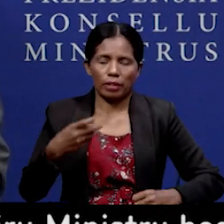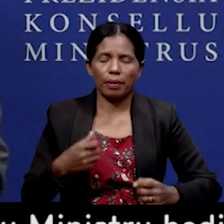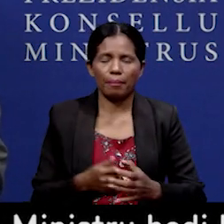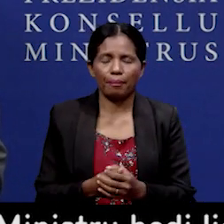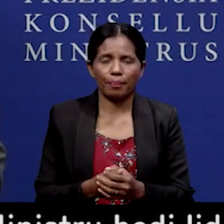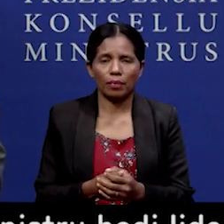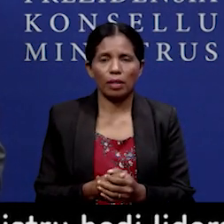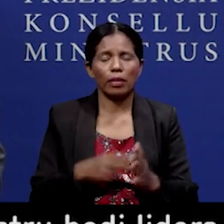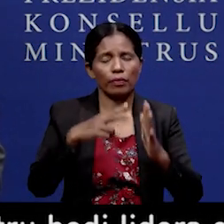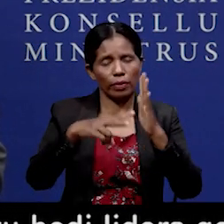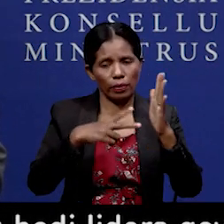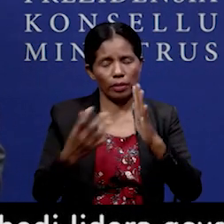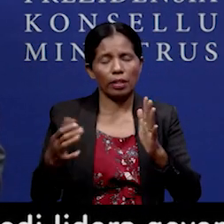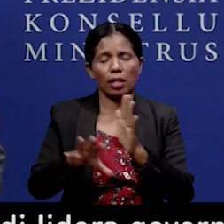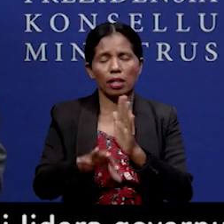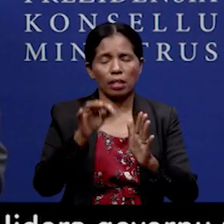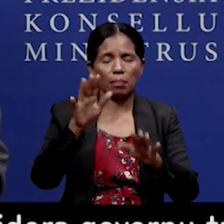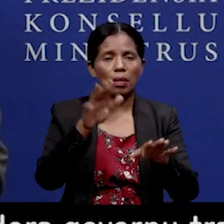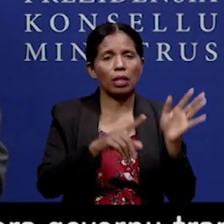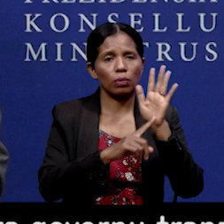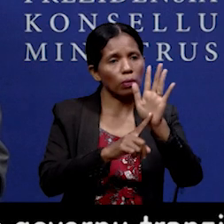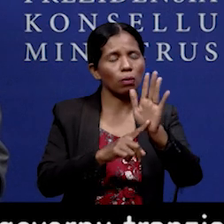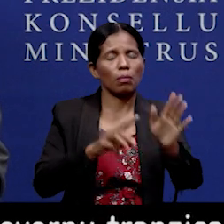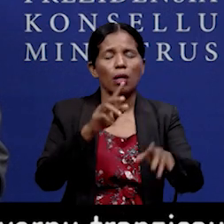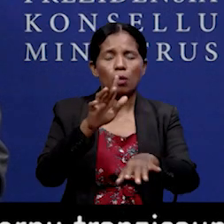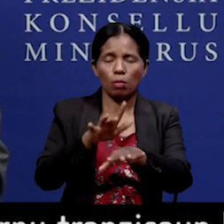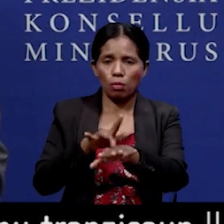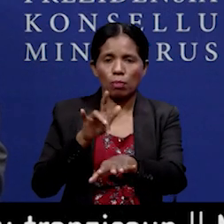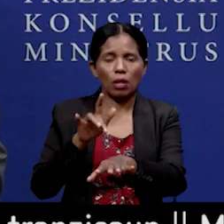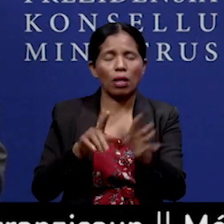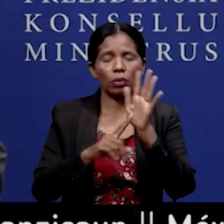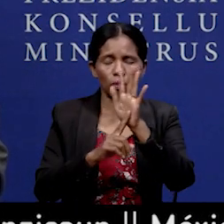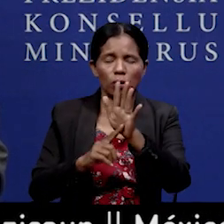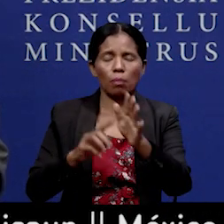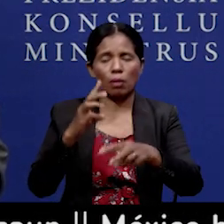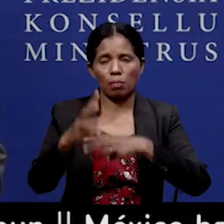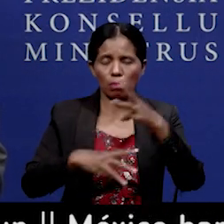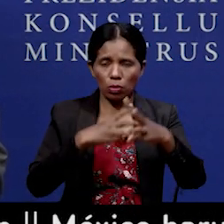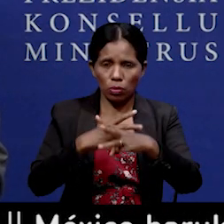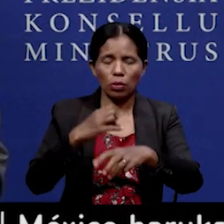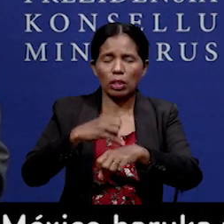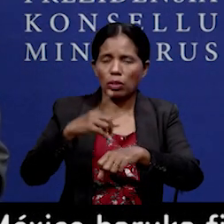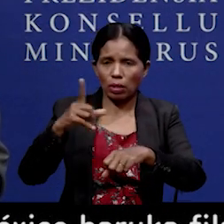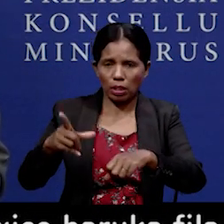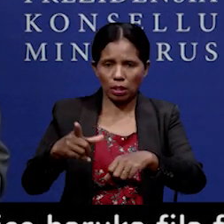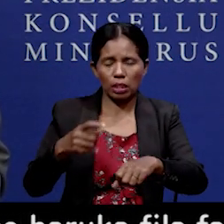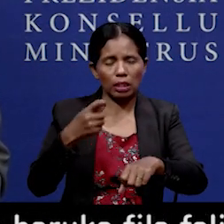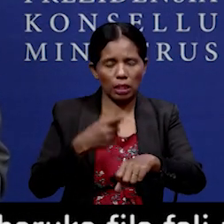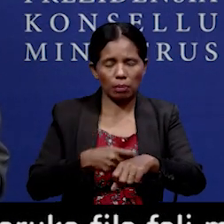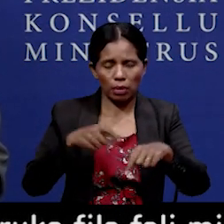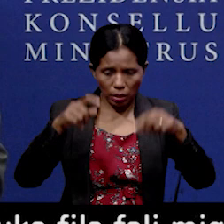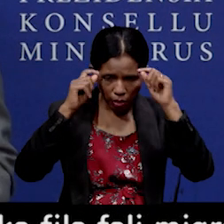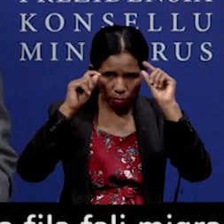imagine sirane nebe ni hasai da et ba mundo tomak no hatudo ba mundo internacional situação Timoruan